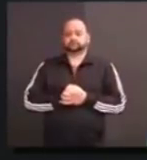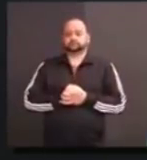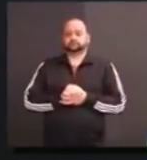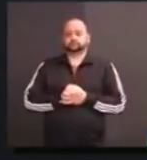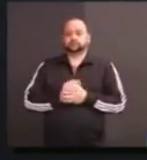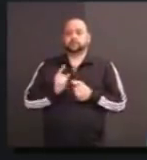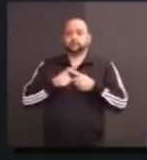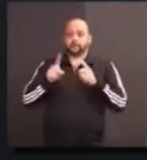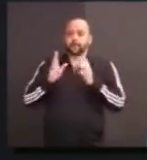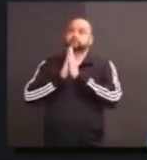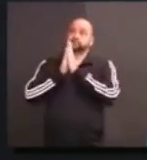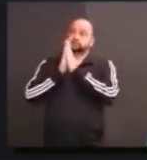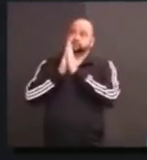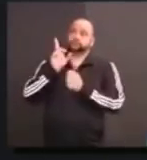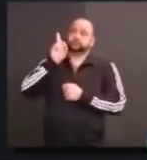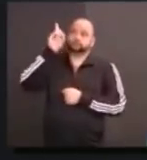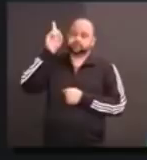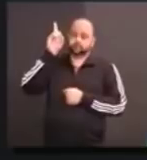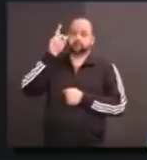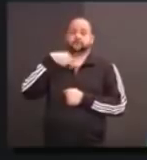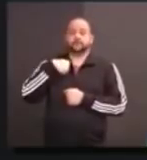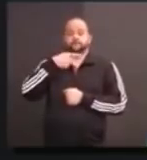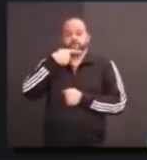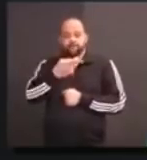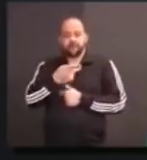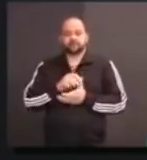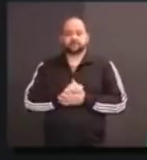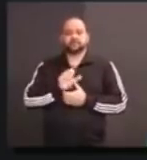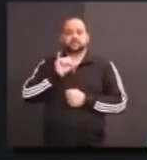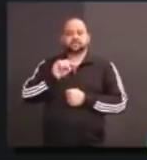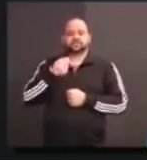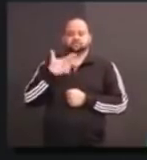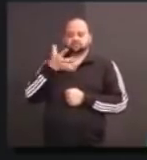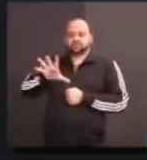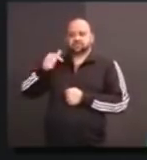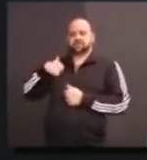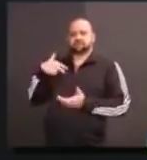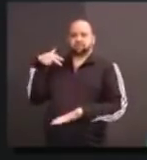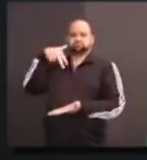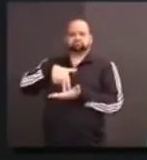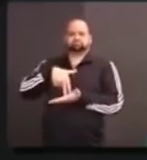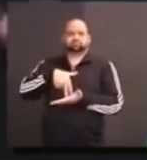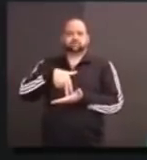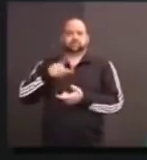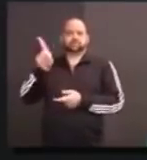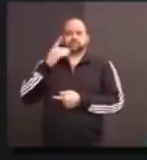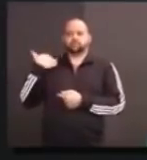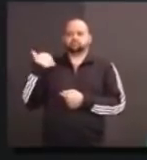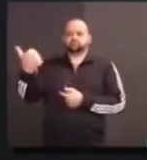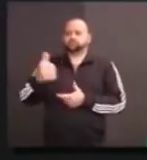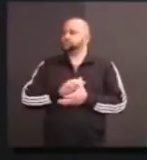Graças a Deus eu falo. Se não quiserem que eu fale, não me chamem.